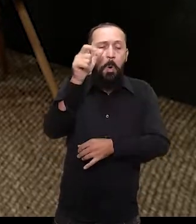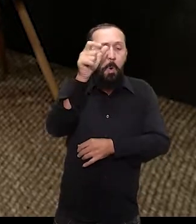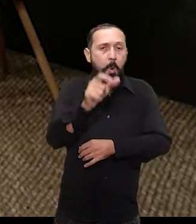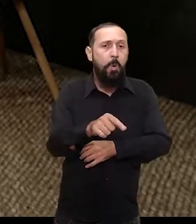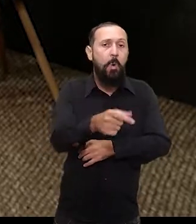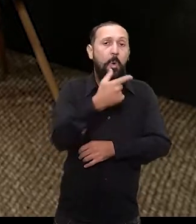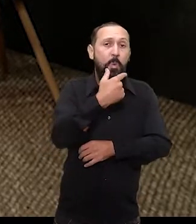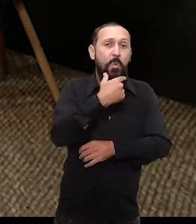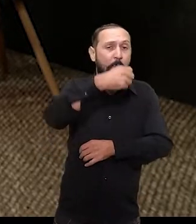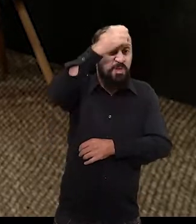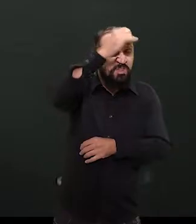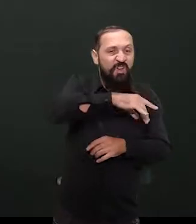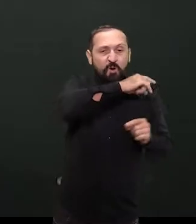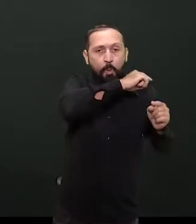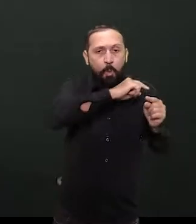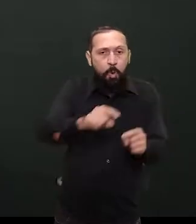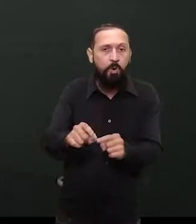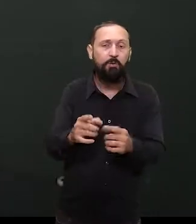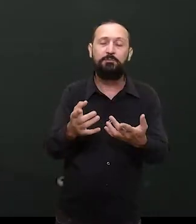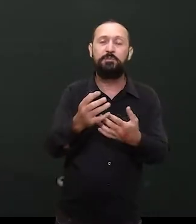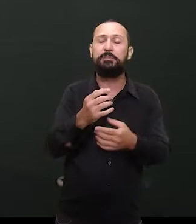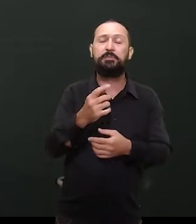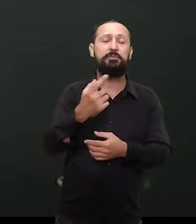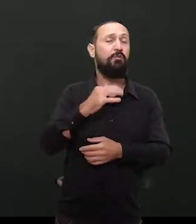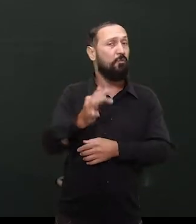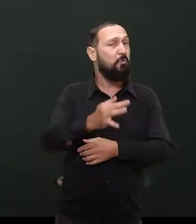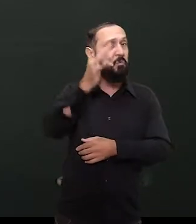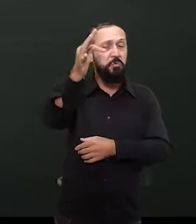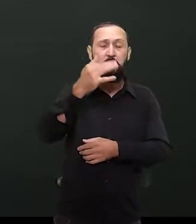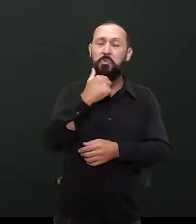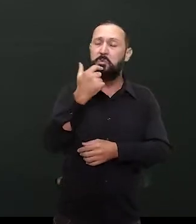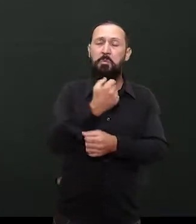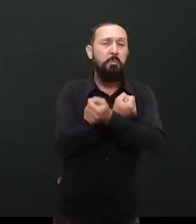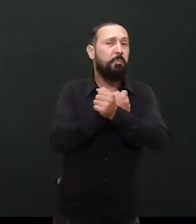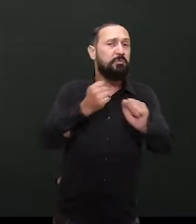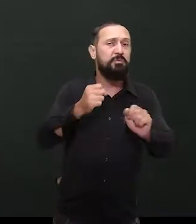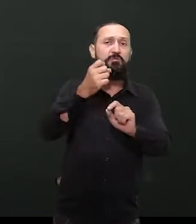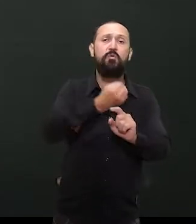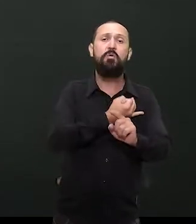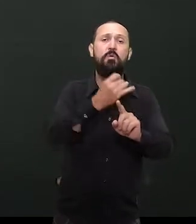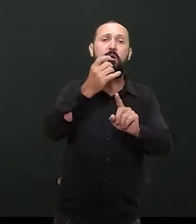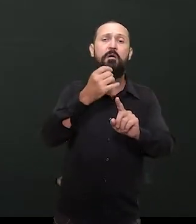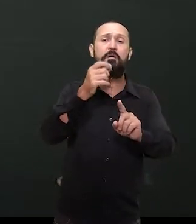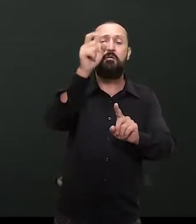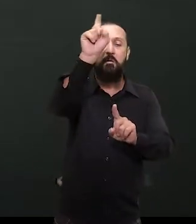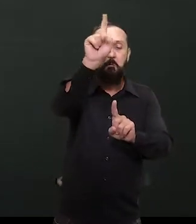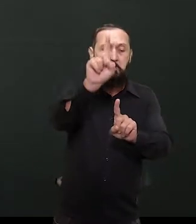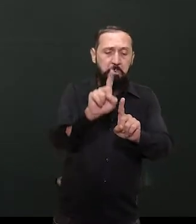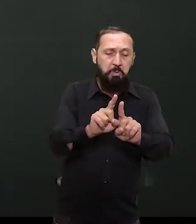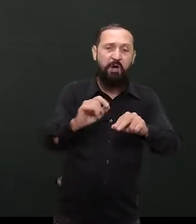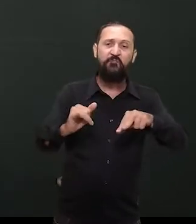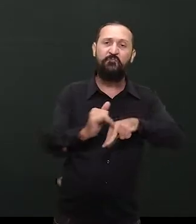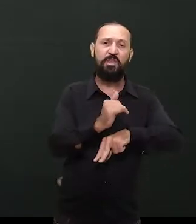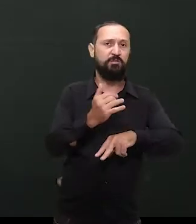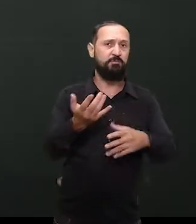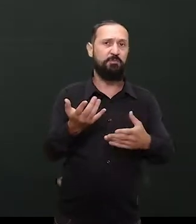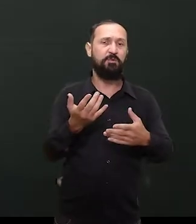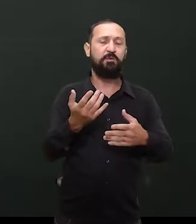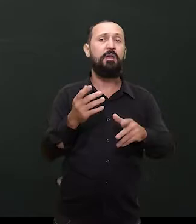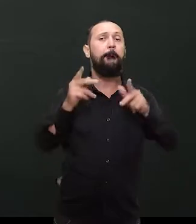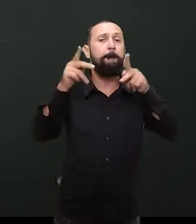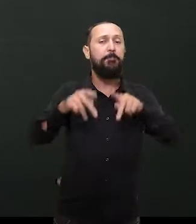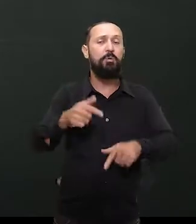agressor ao homem com certeza nós não vamos conseguir diminuir esses números né e as políticas públicas